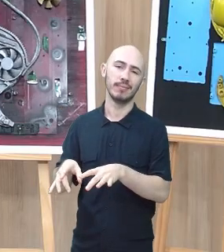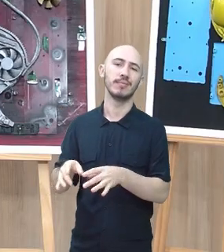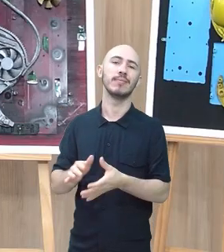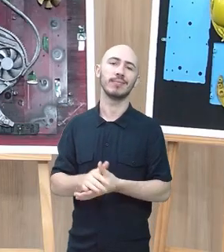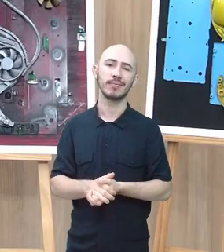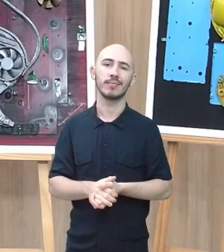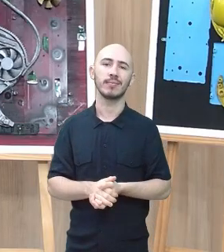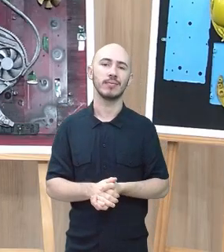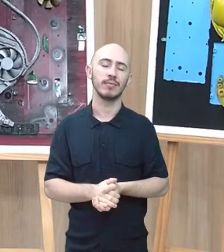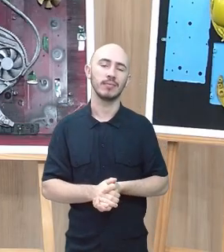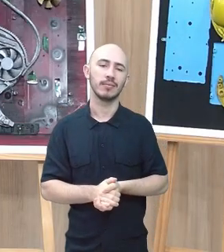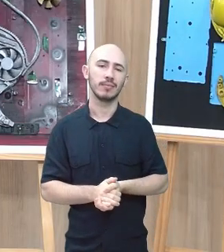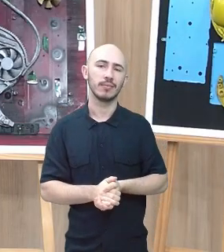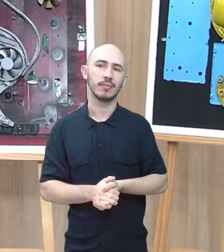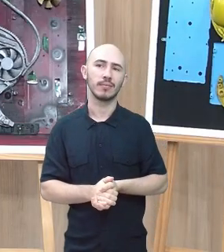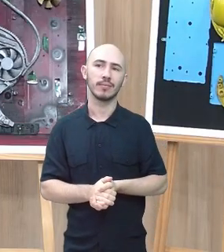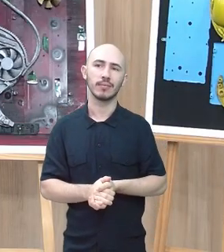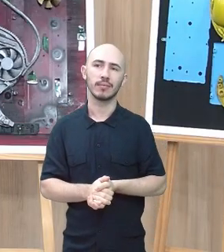que produz resíduo.